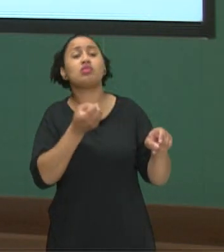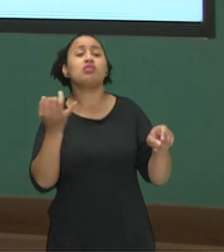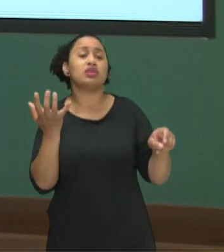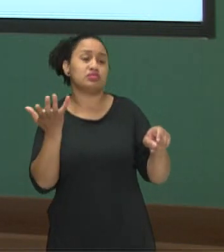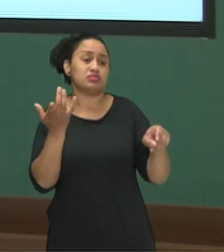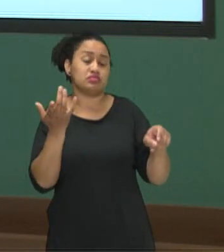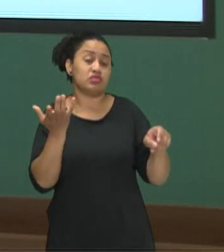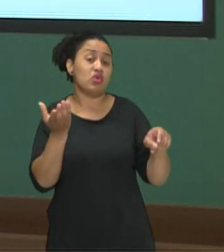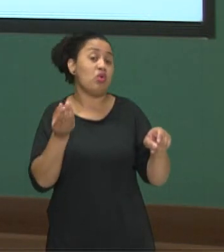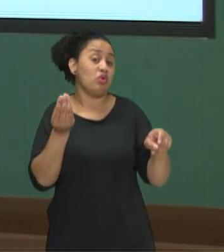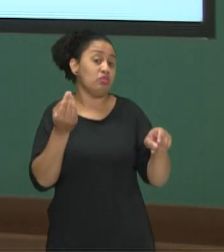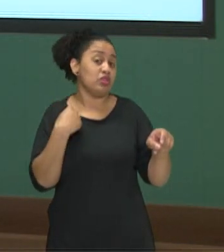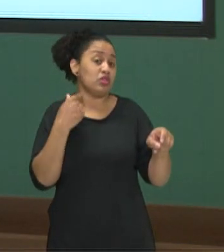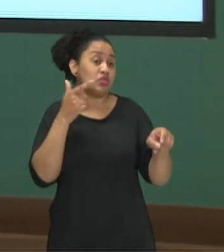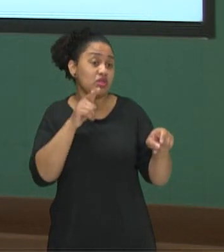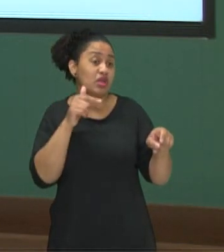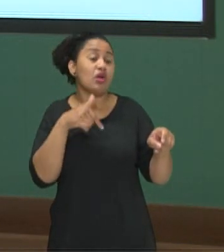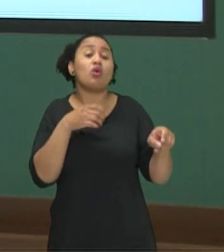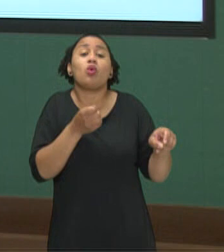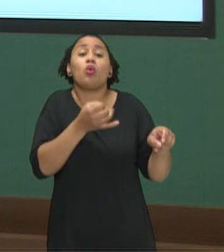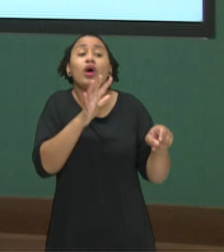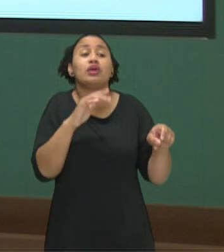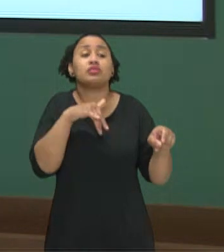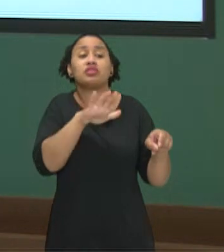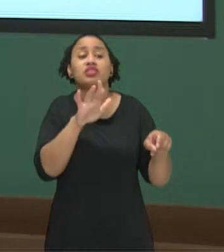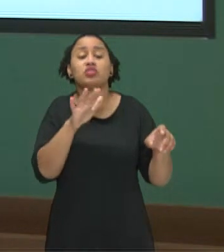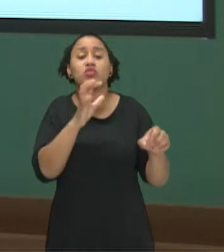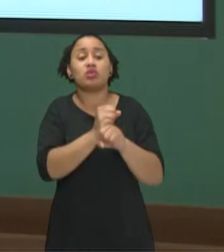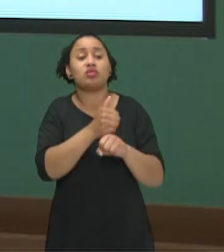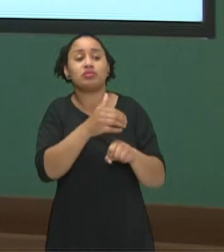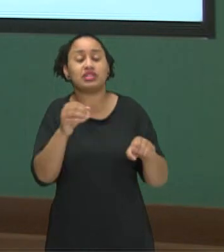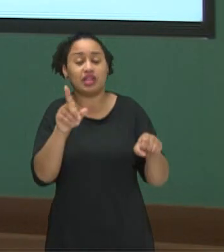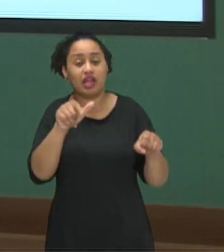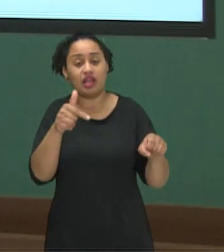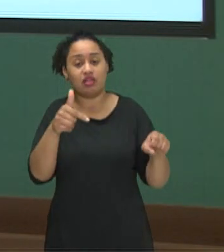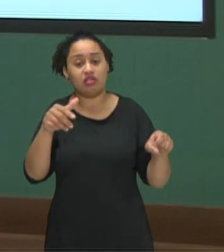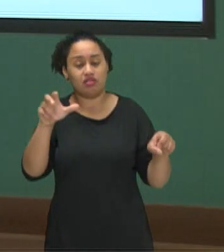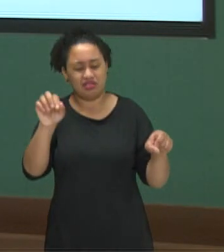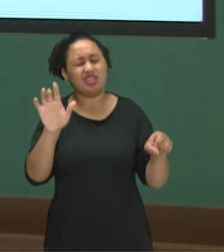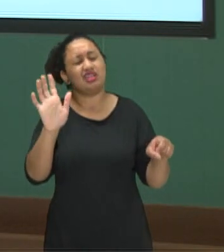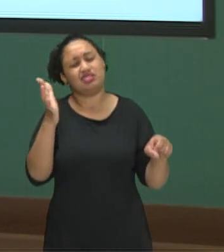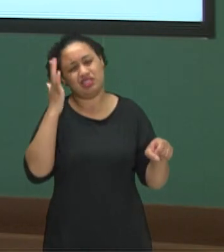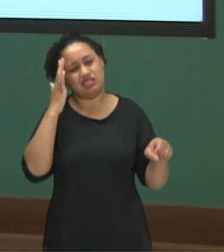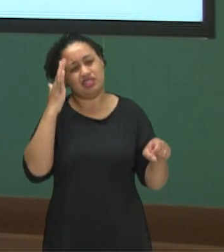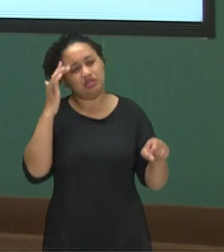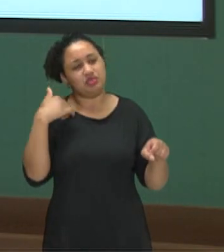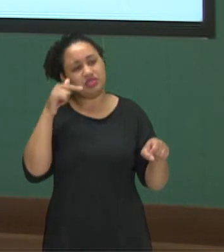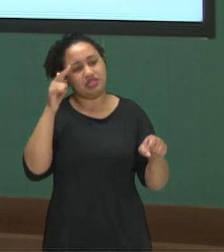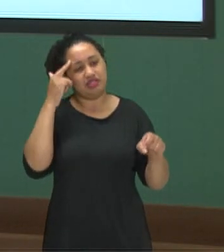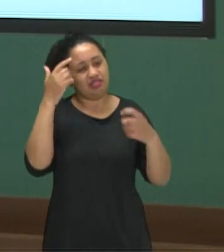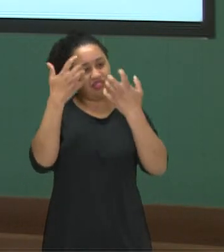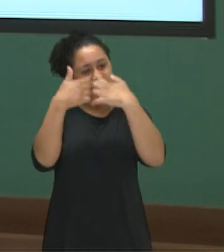essa situação. Quanto mais 100 é igual a 250? Claro que você já fez isso de cabeça, né?